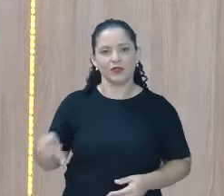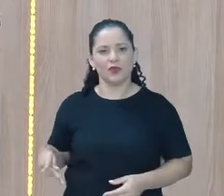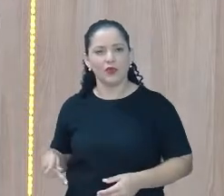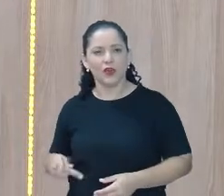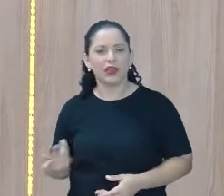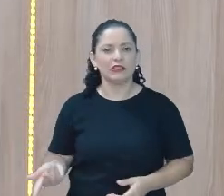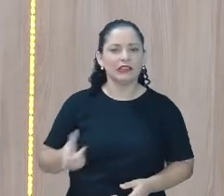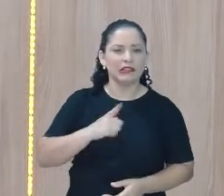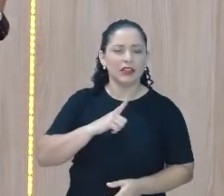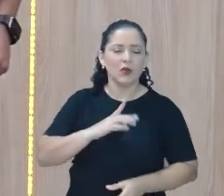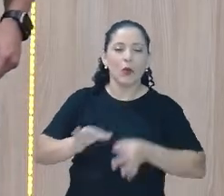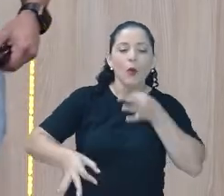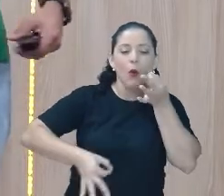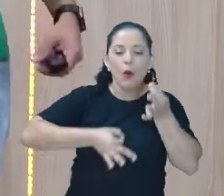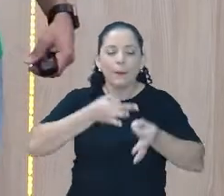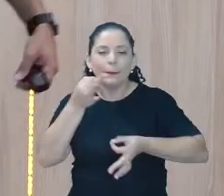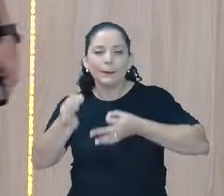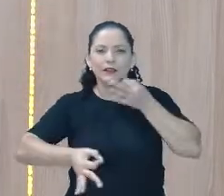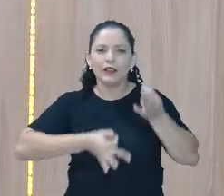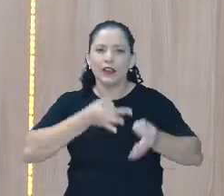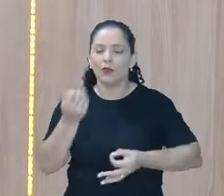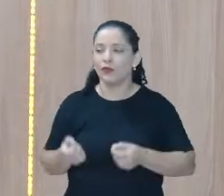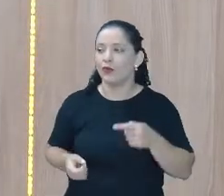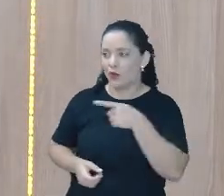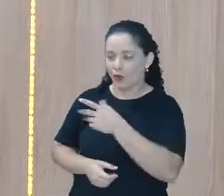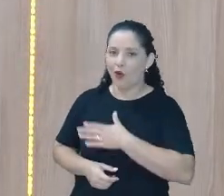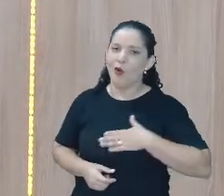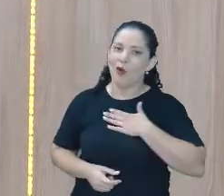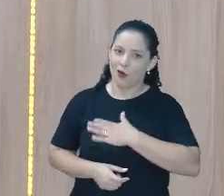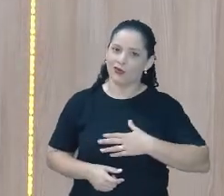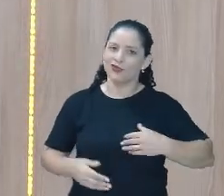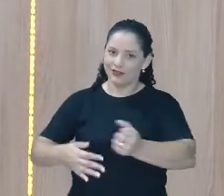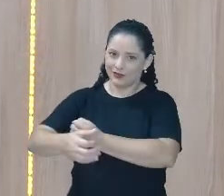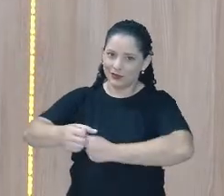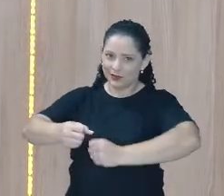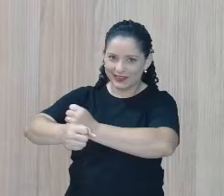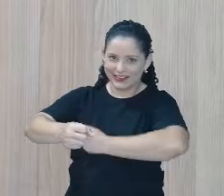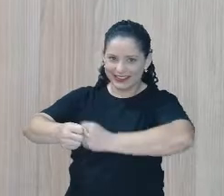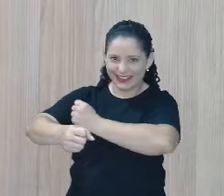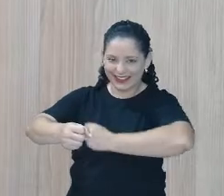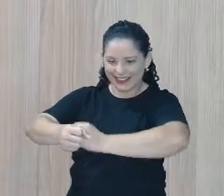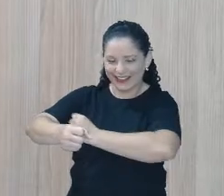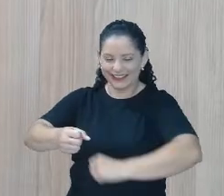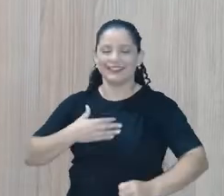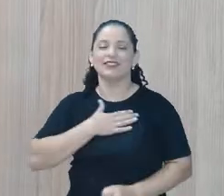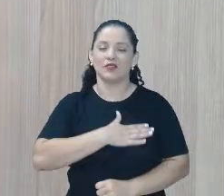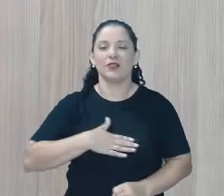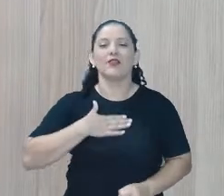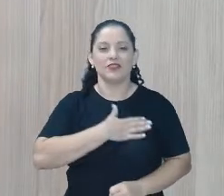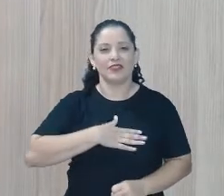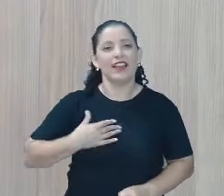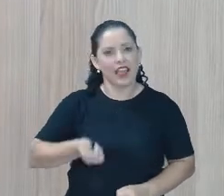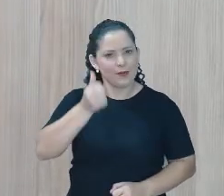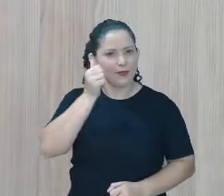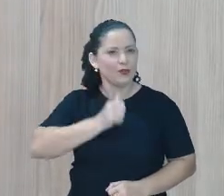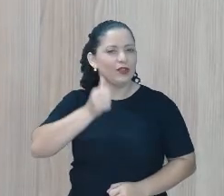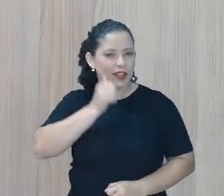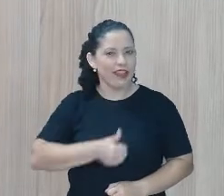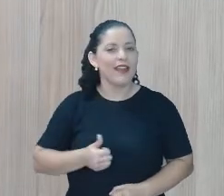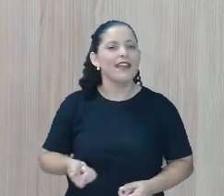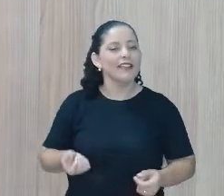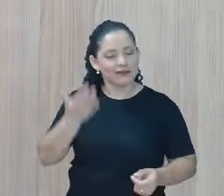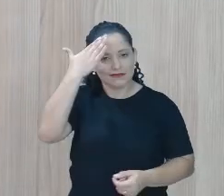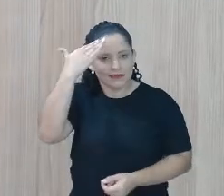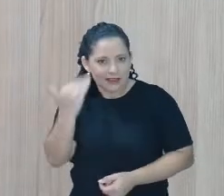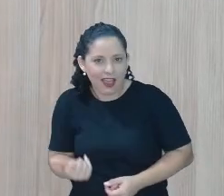algum comentário em relação a... Tu gosta de cozinhar, Cláudia? Gosto. Toda mulher ela tem que cozinhar um pouquinho, né,